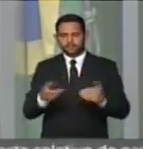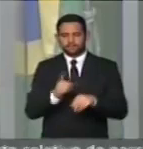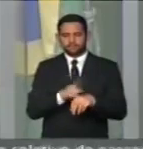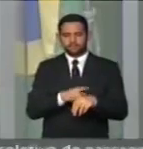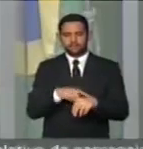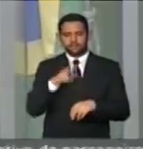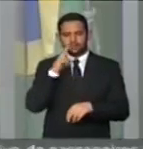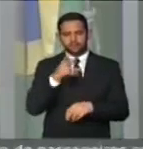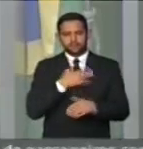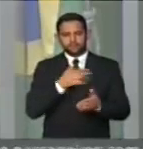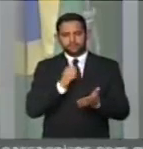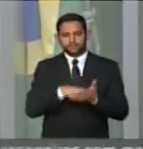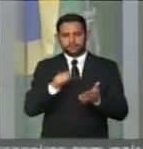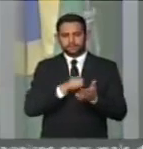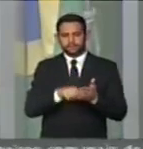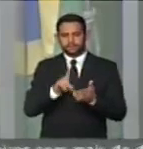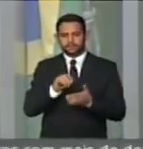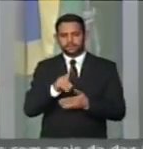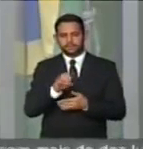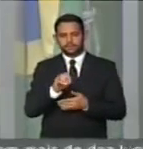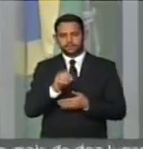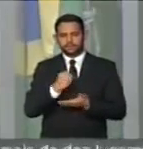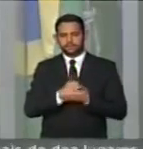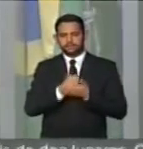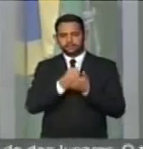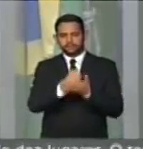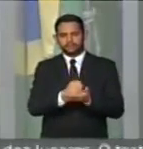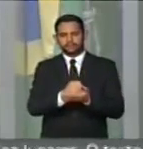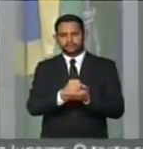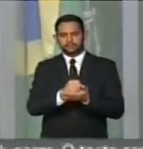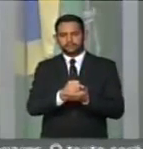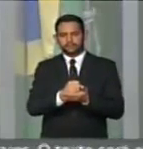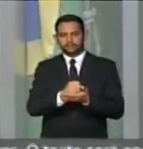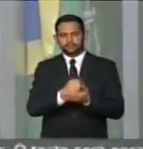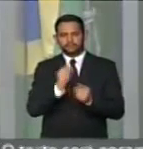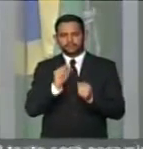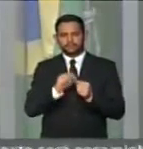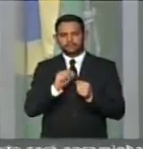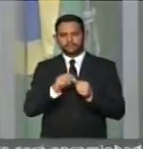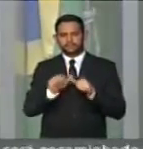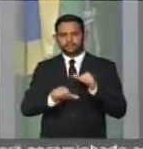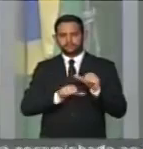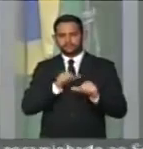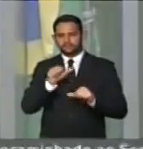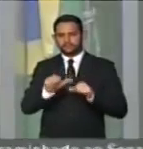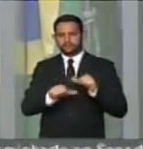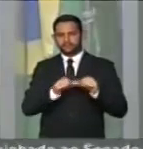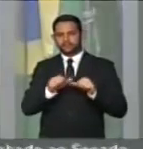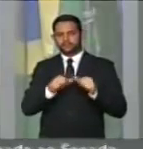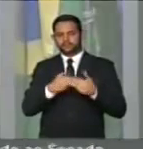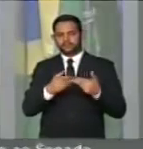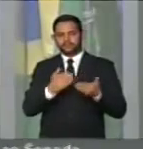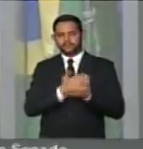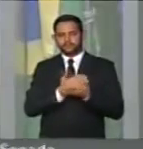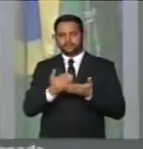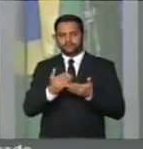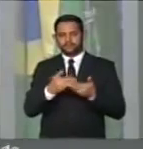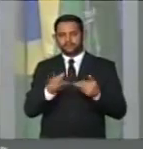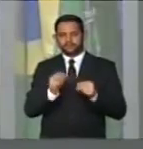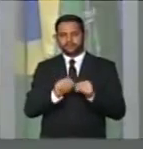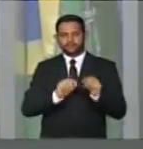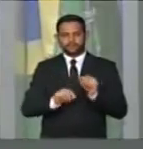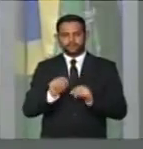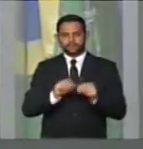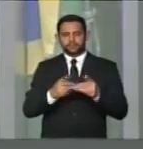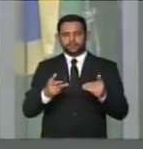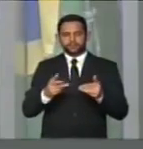e olha que eu me inscrevi originariamente a favor, me fazem mudanças que anistiam